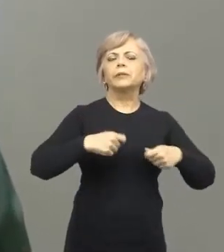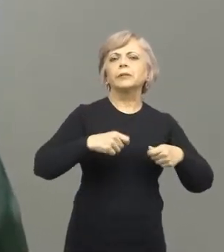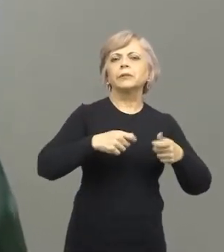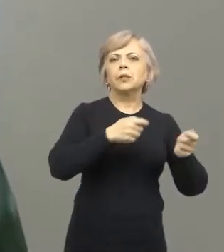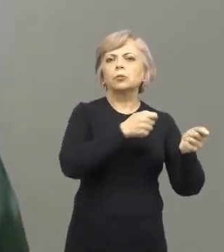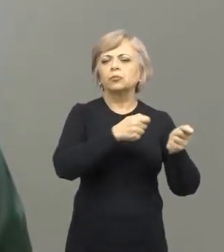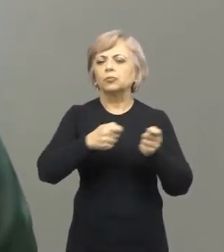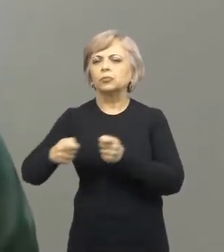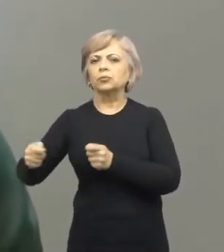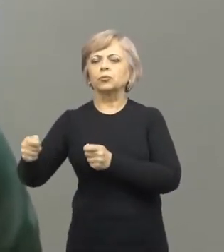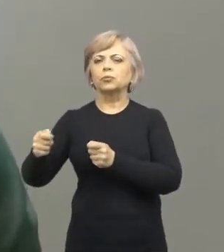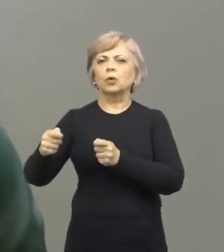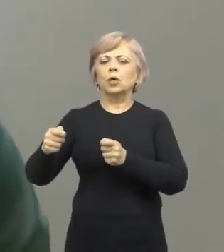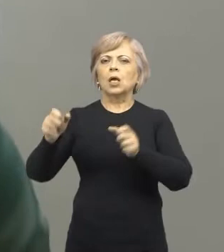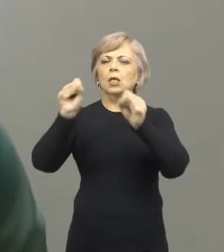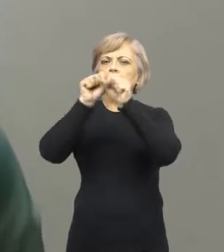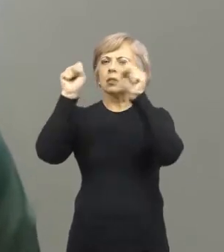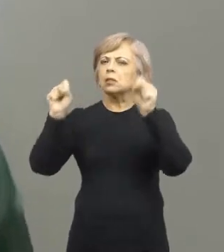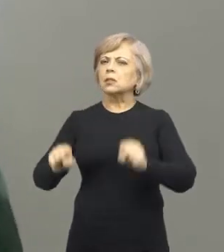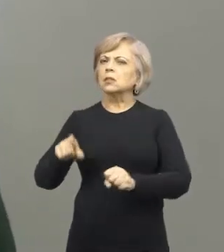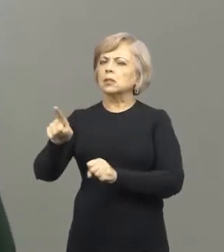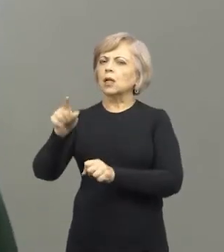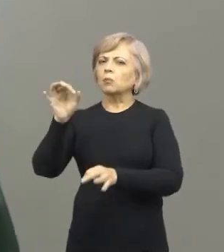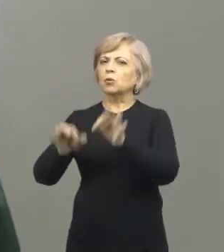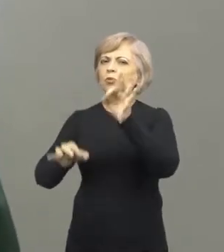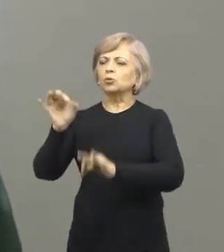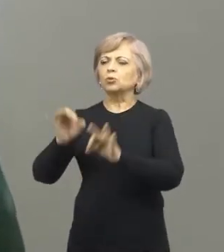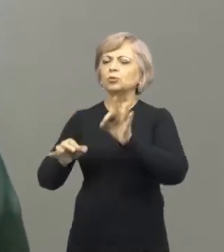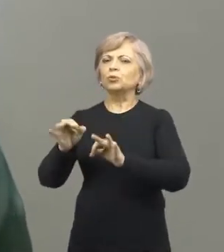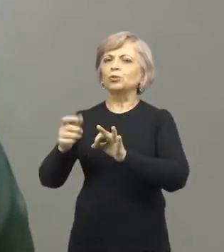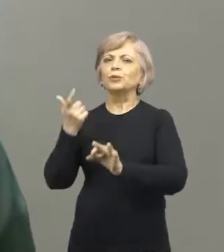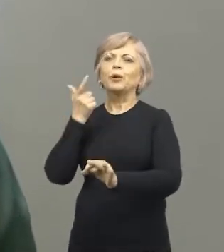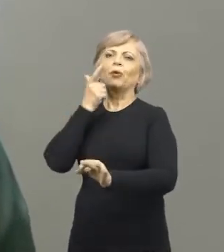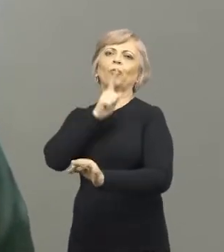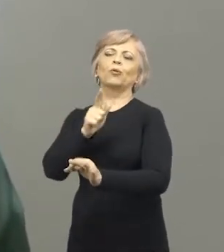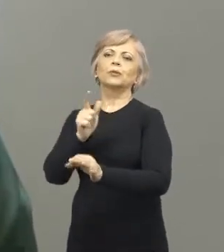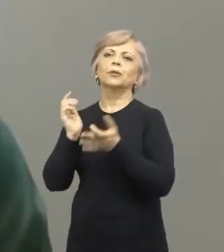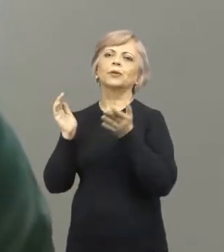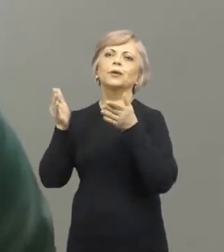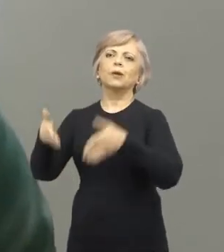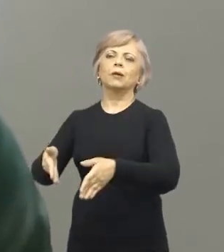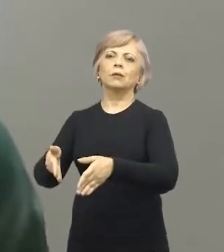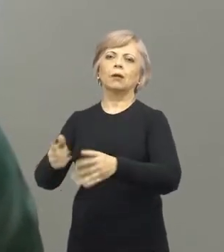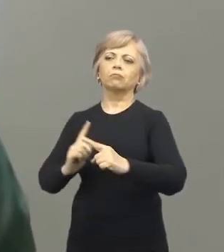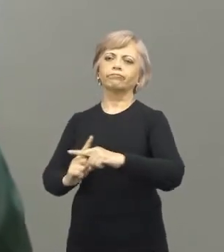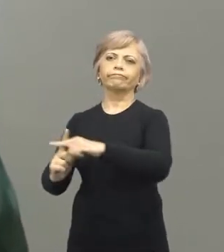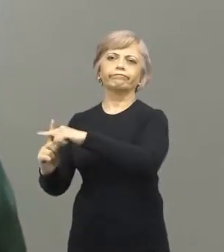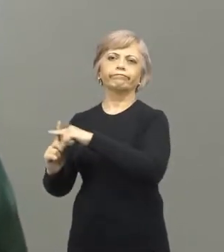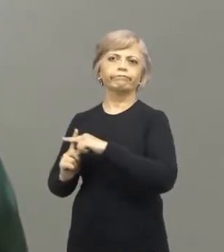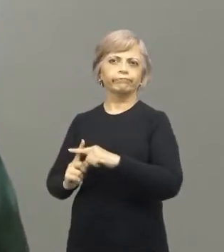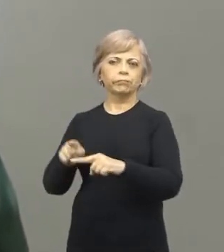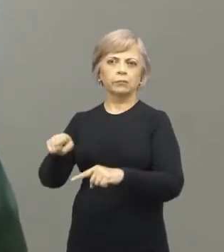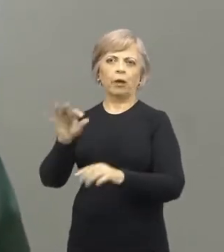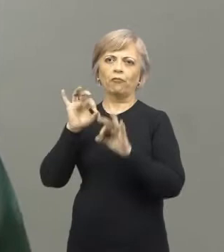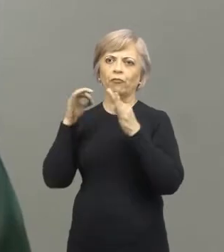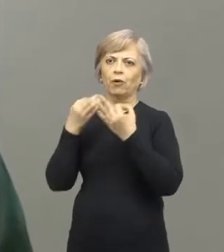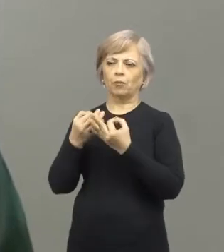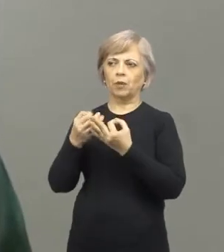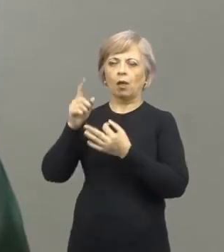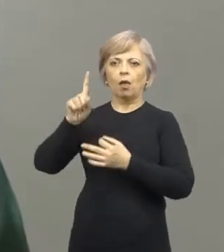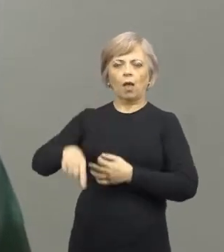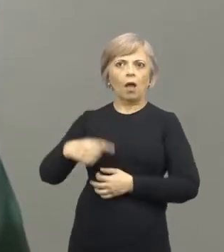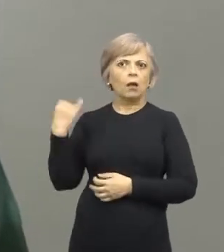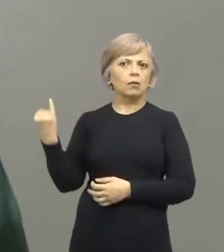para conseguir fazer o enterro do seu familiar. Então, eu acredito isso como uma